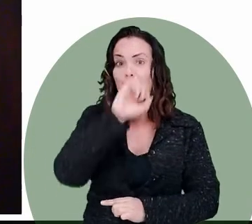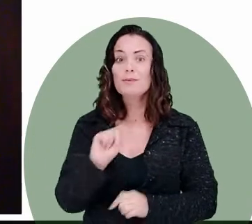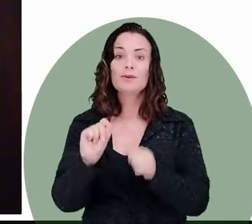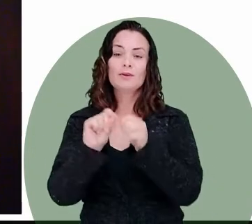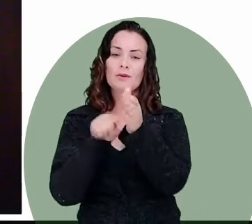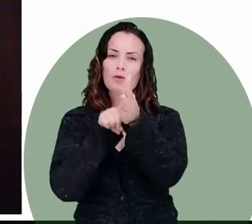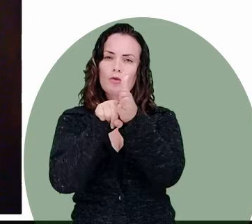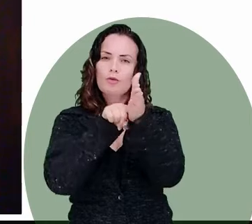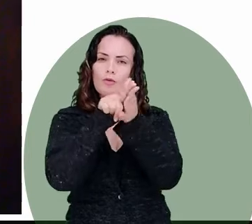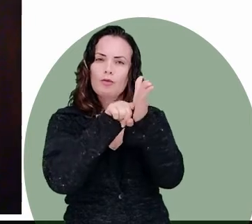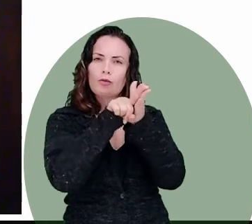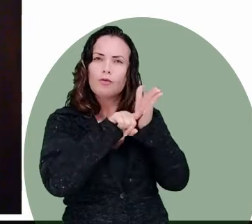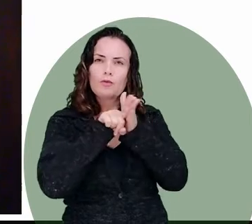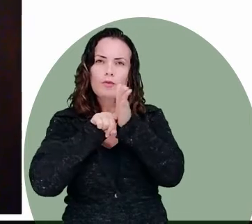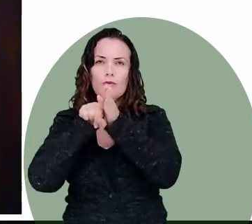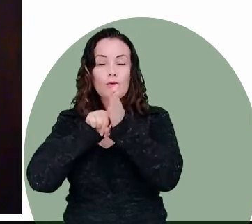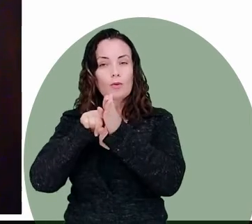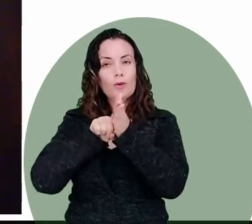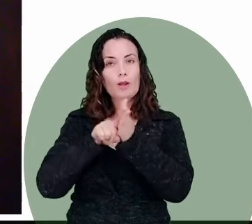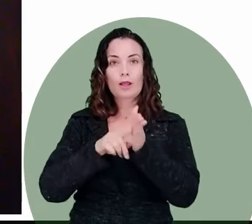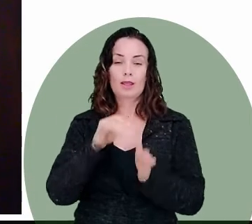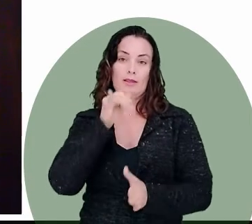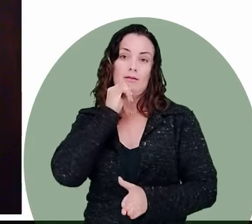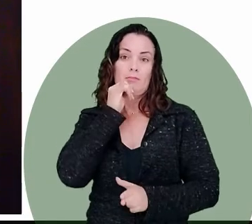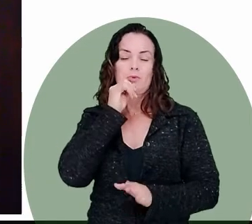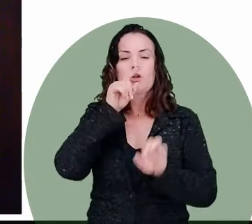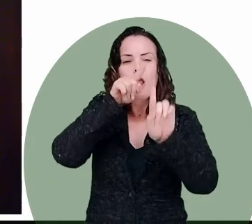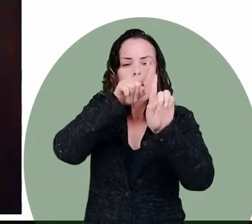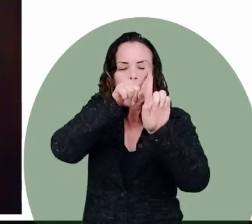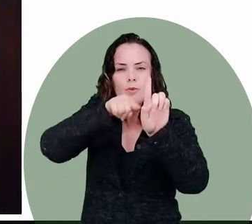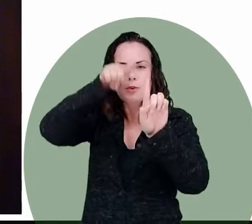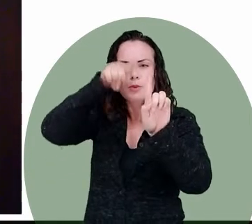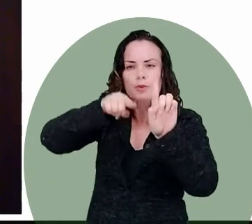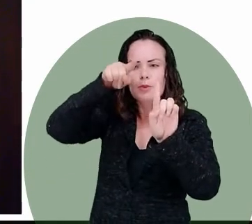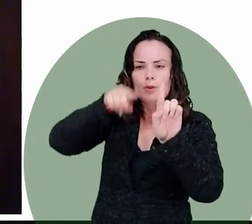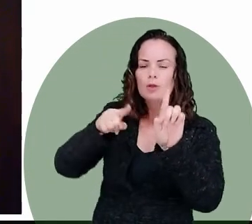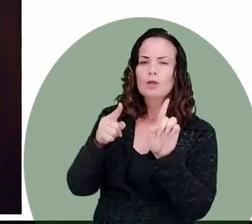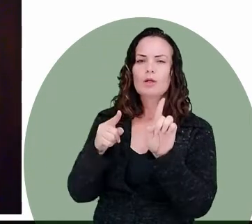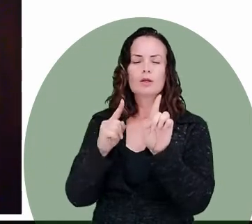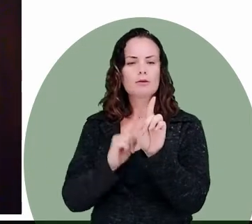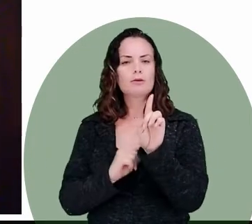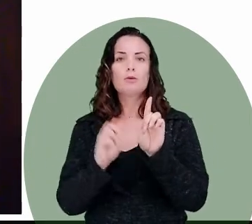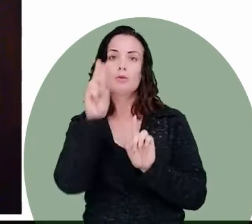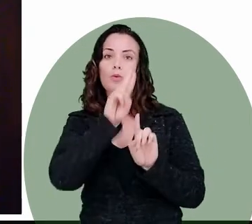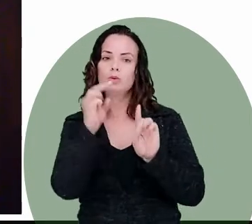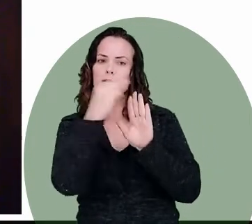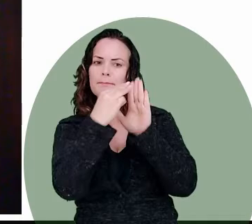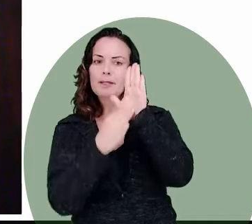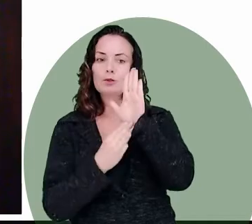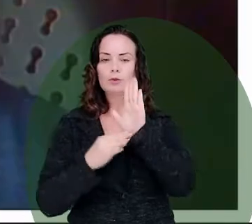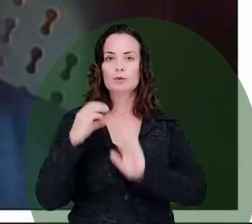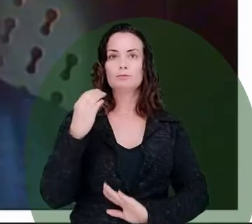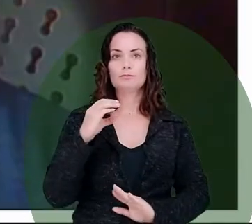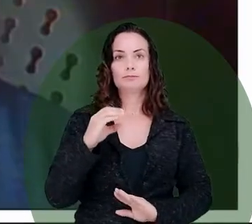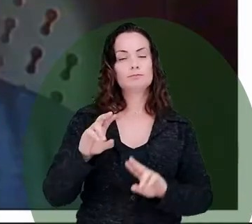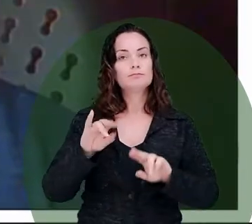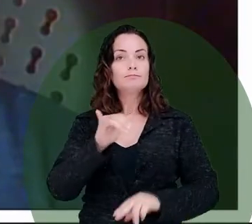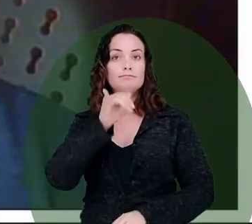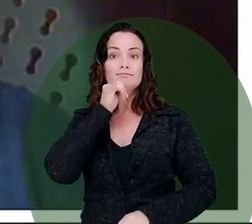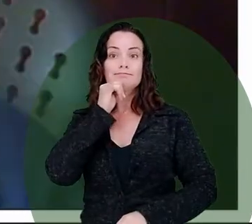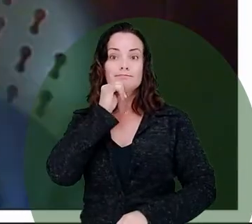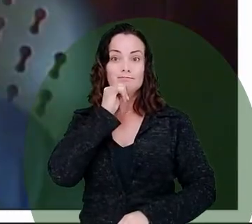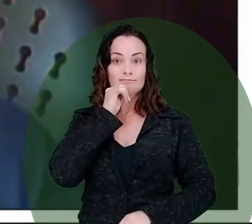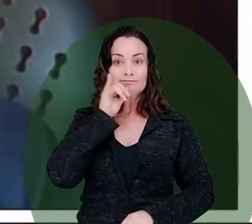pesquisa no nível que elas conseguiam, com estatística, com o princípio da metodologia científica. Por exemplo,